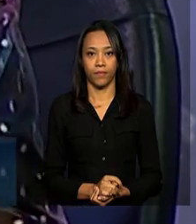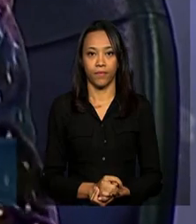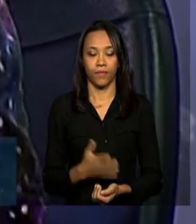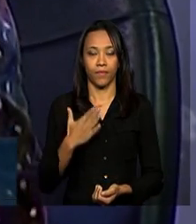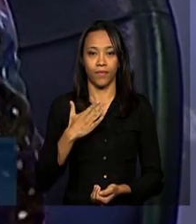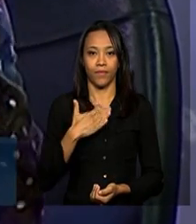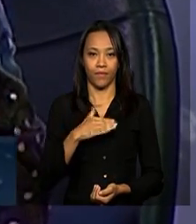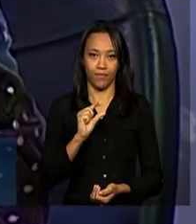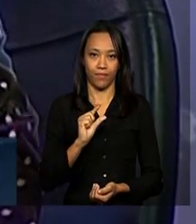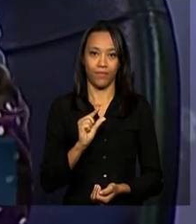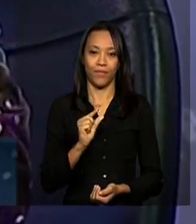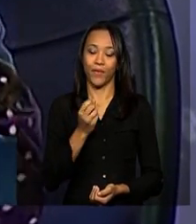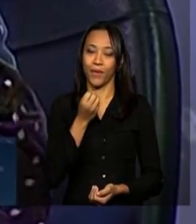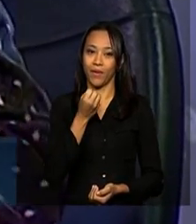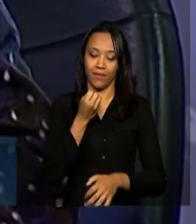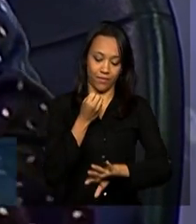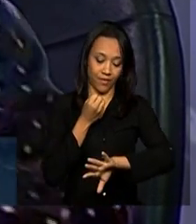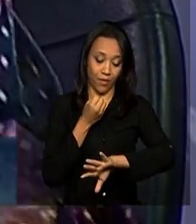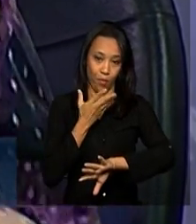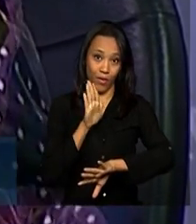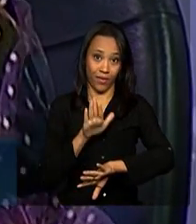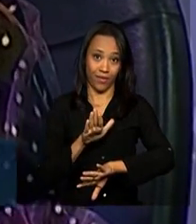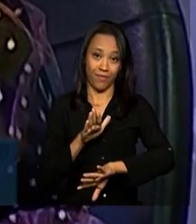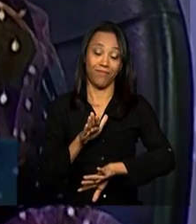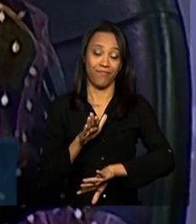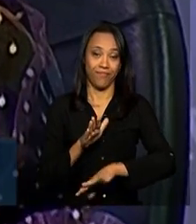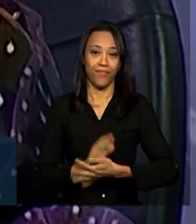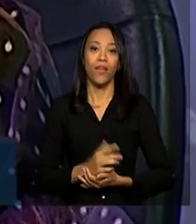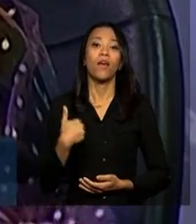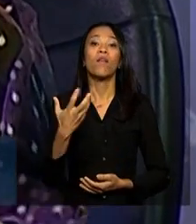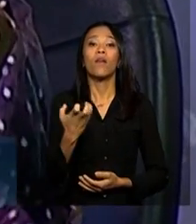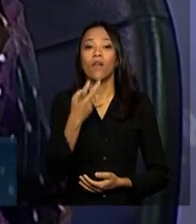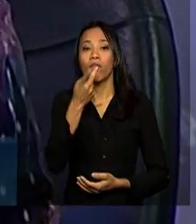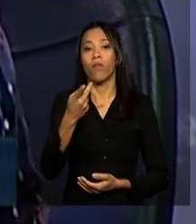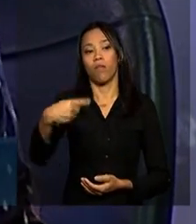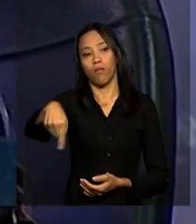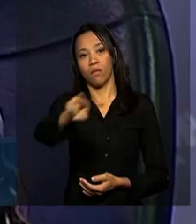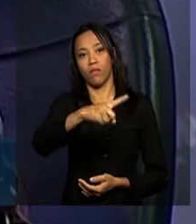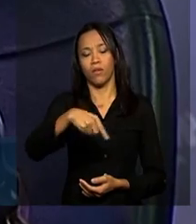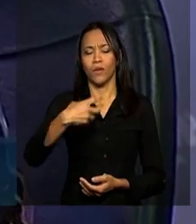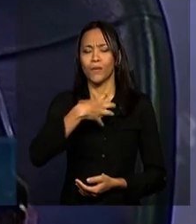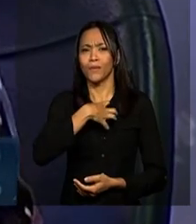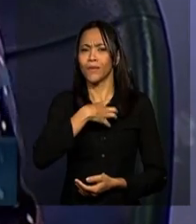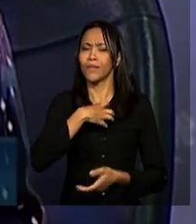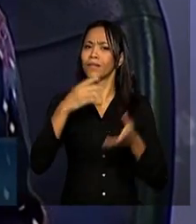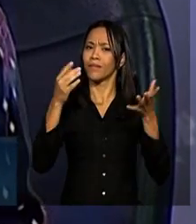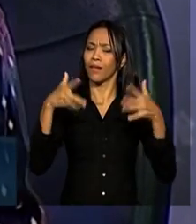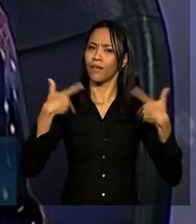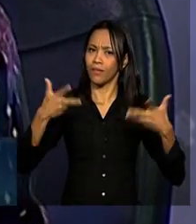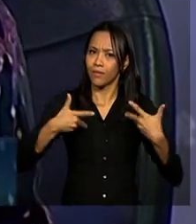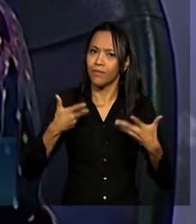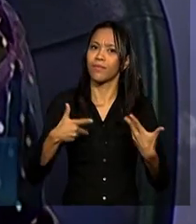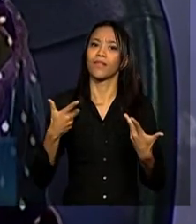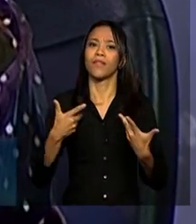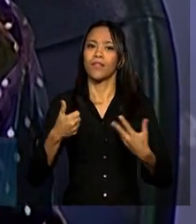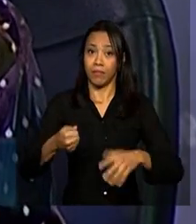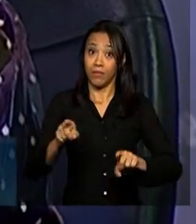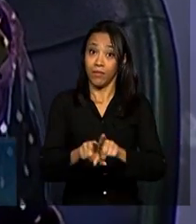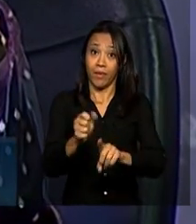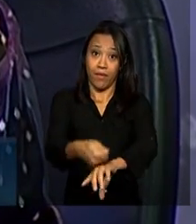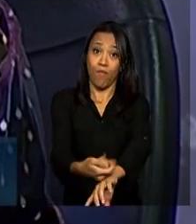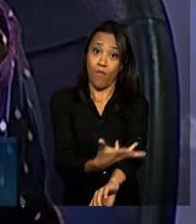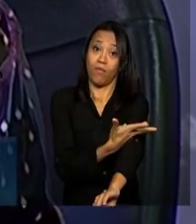Daqui a pouco é boa tarde. Eu quero dizer da minha alegria, da minha emoção,